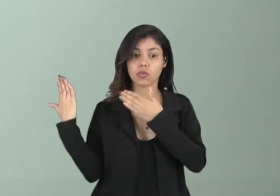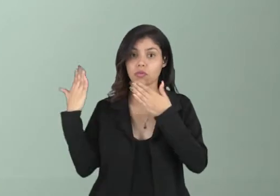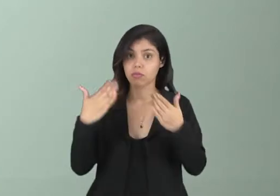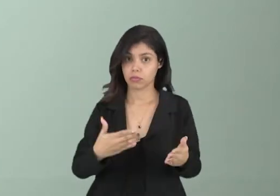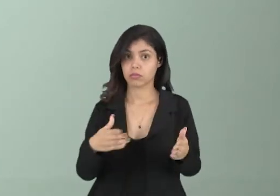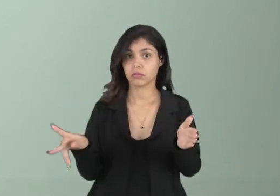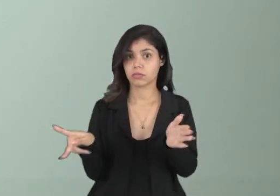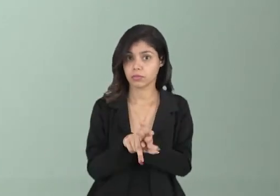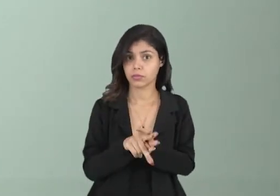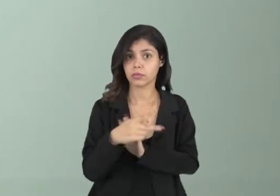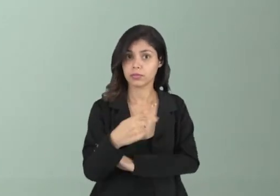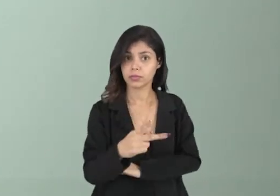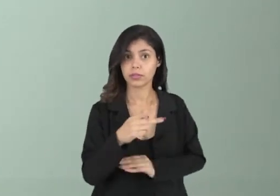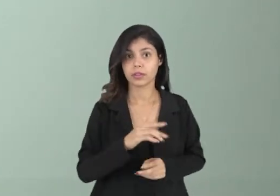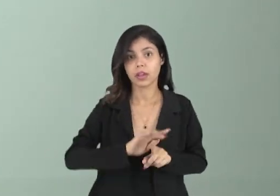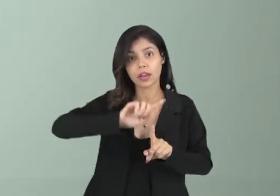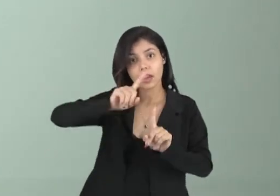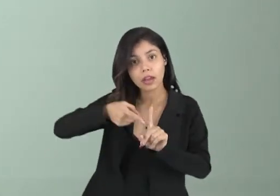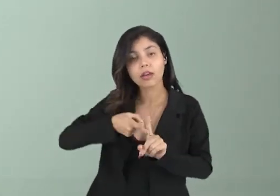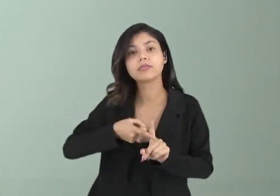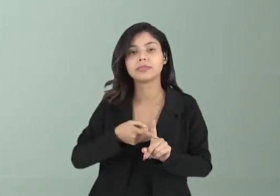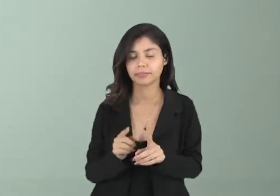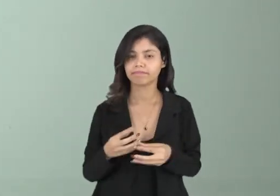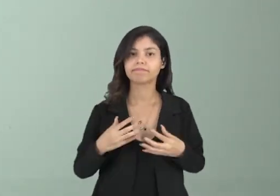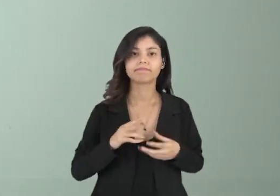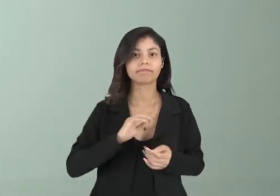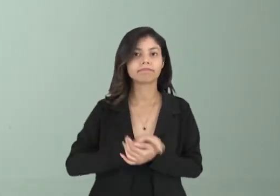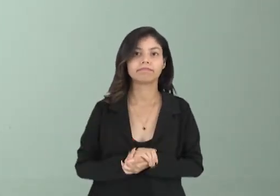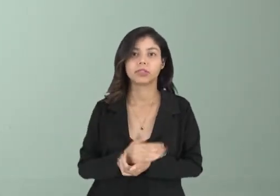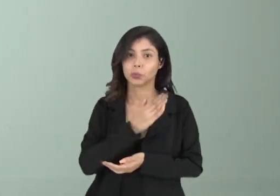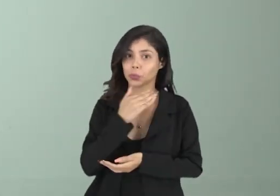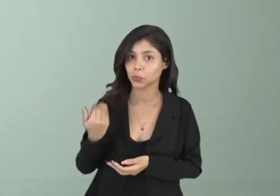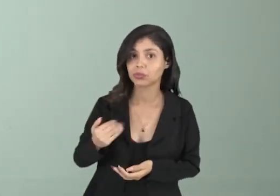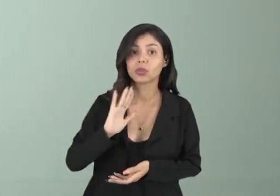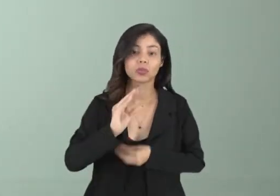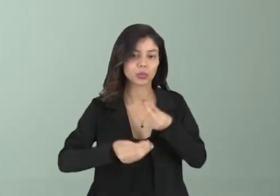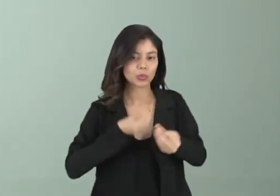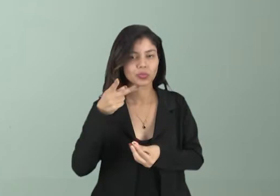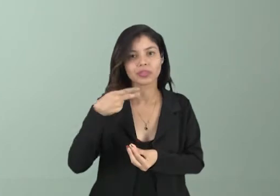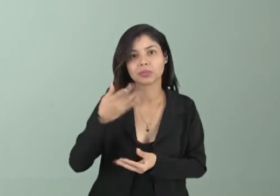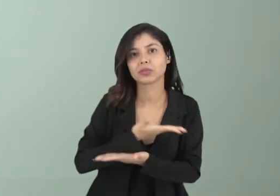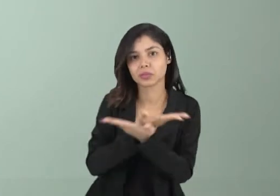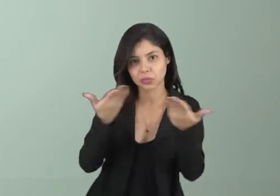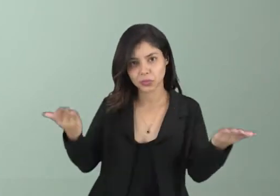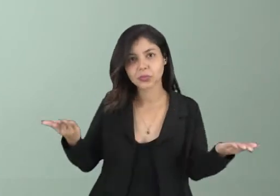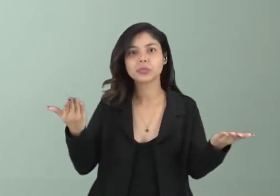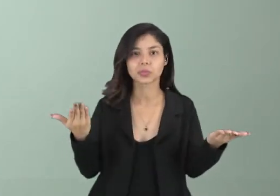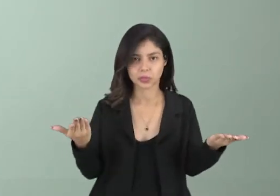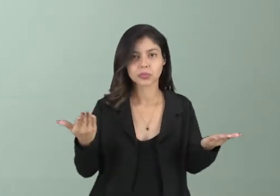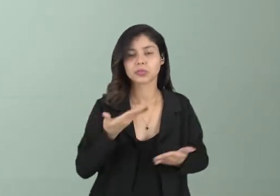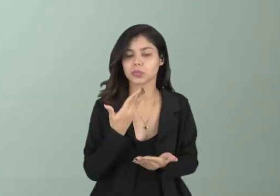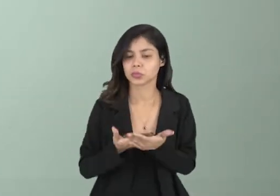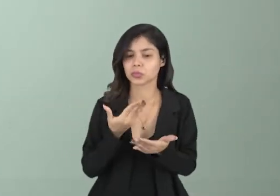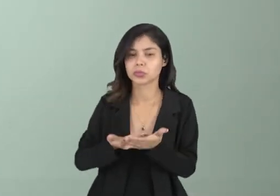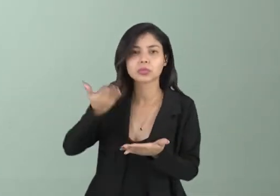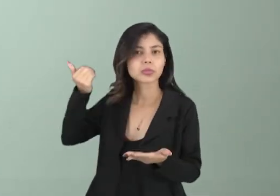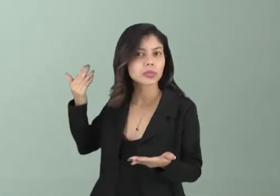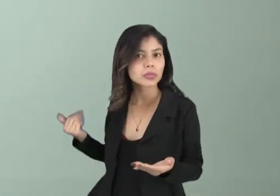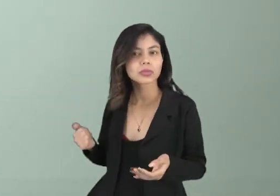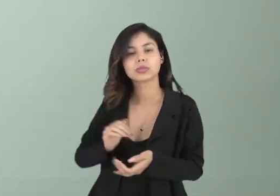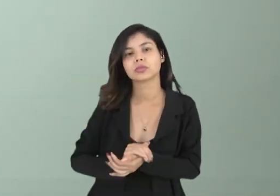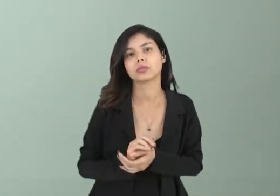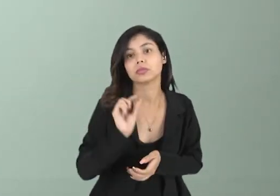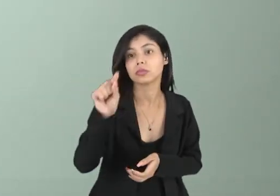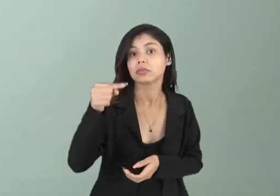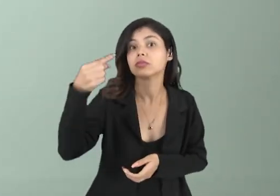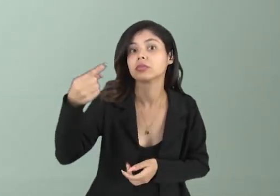nesse título está para a grávida que morreu. Como eu já disse para vocês nas aulas anteriores, sempre o foco é para aquilo